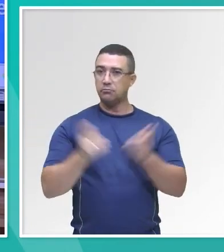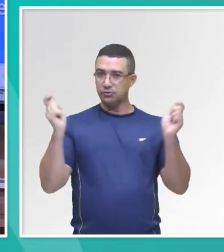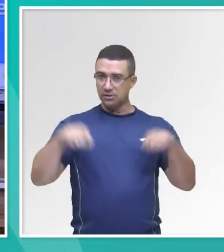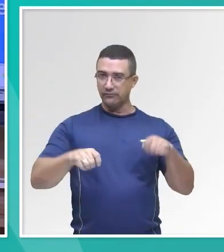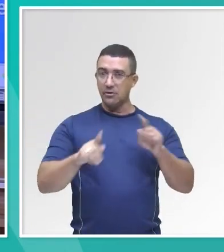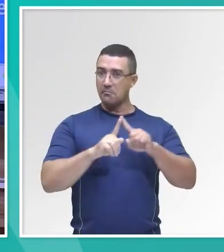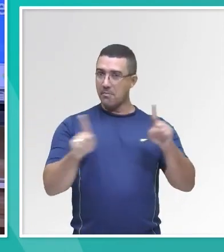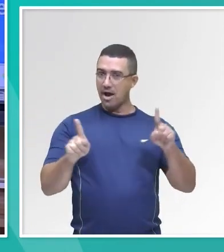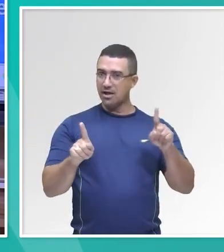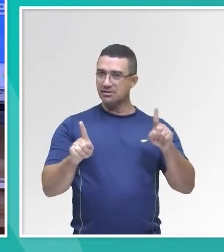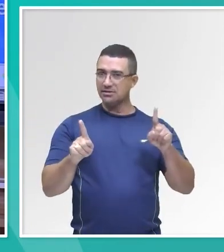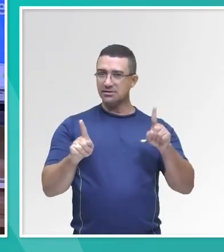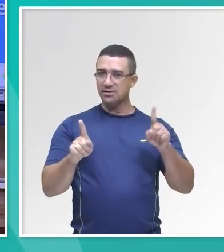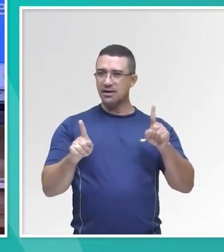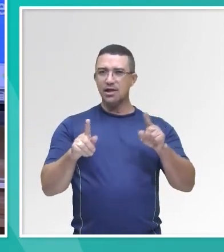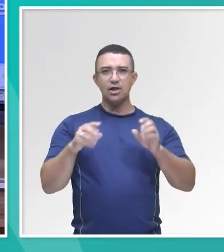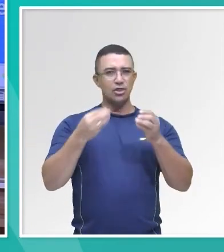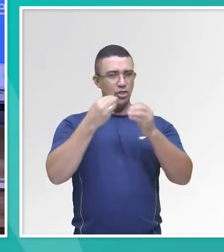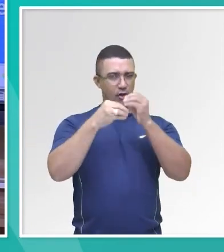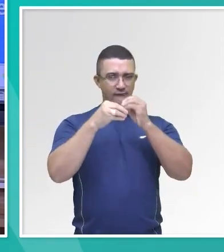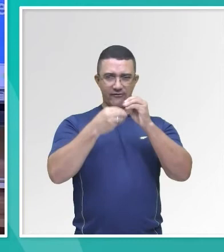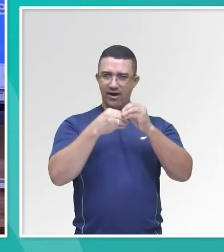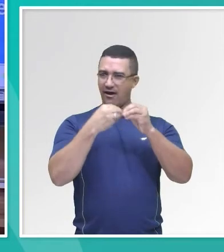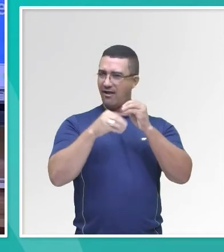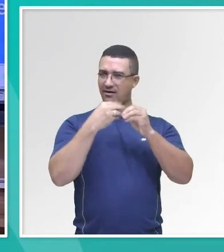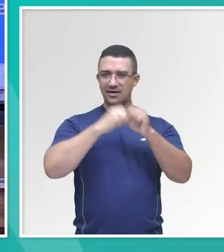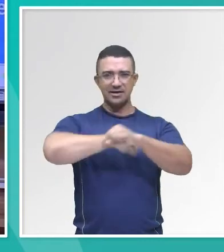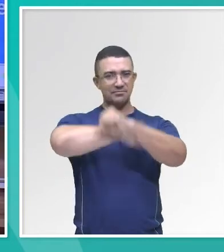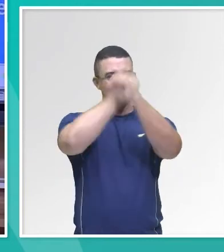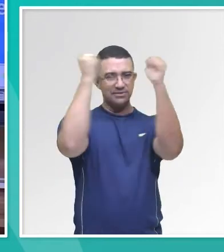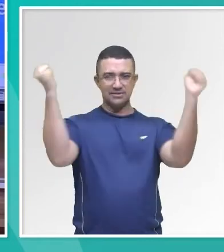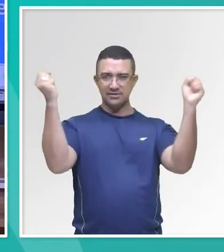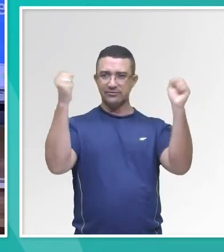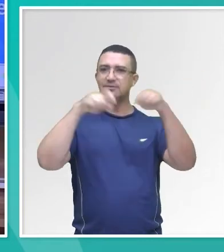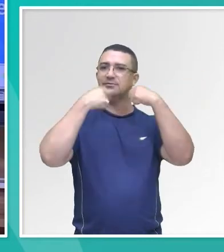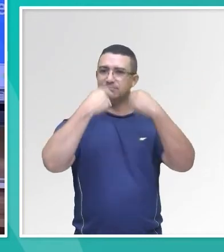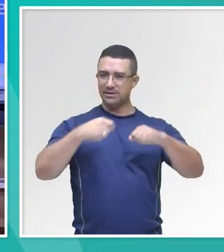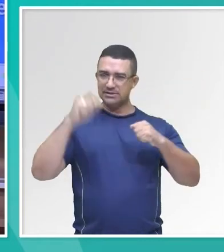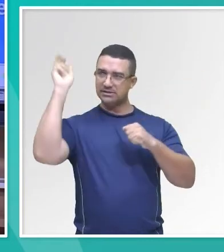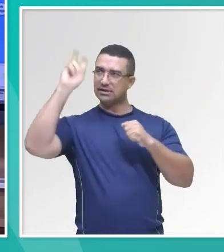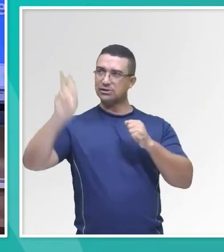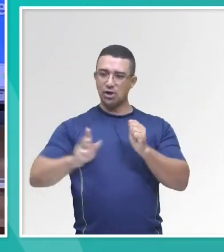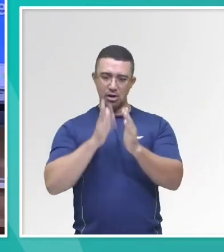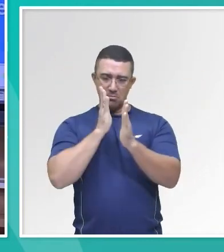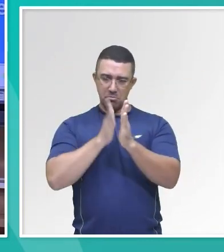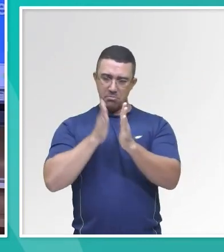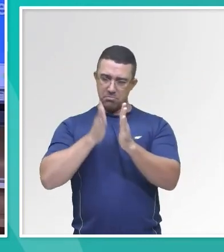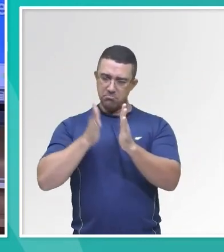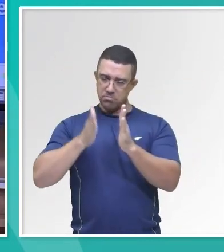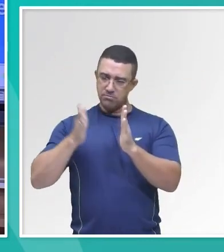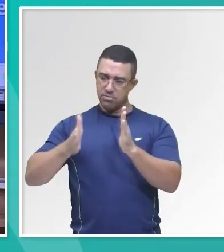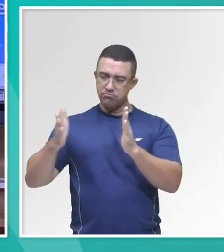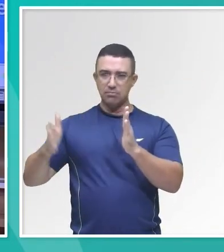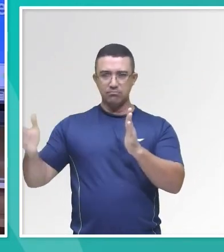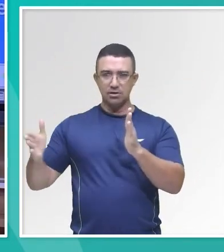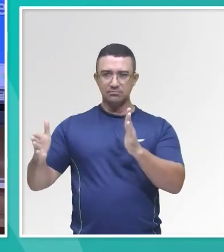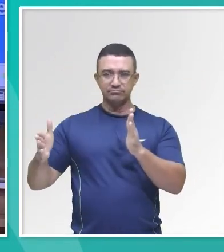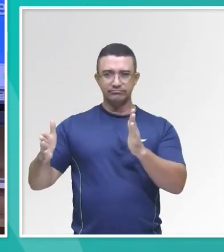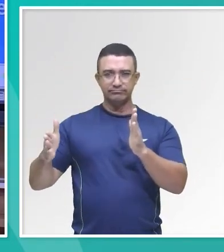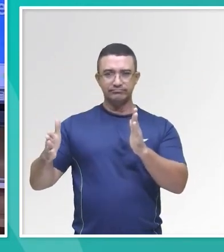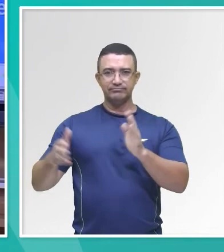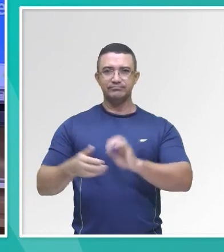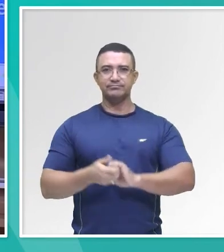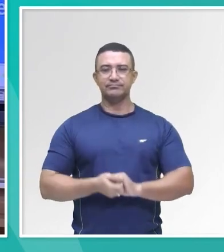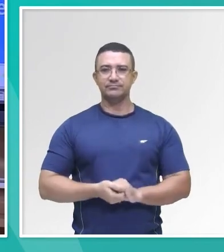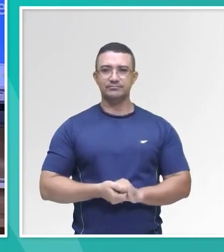uma sequência. A história, a narrativa, ela vai ter sequência. Ela não vai ter retornos de flashback e